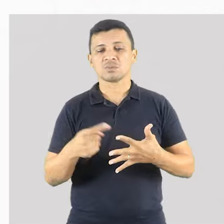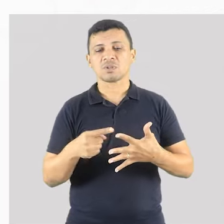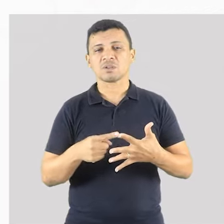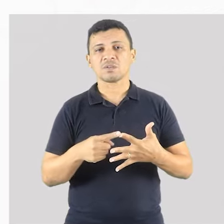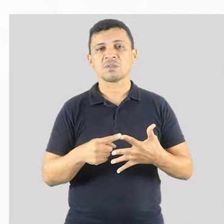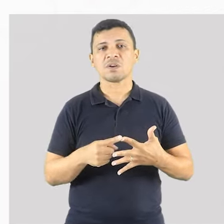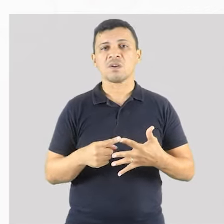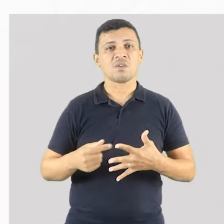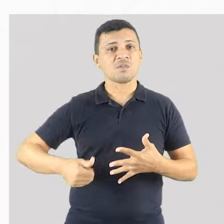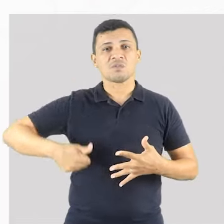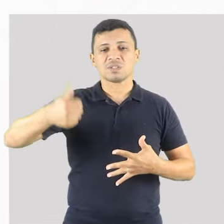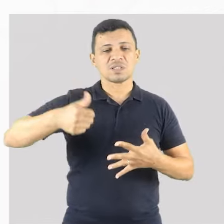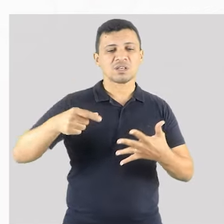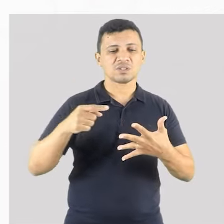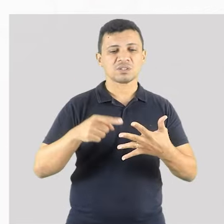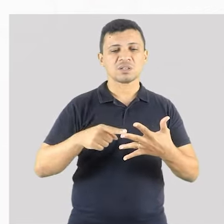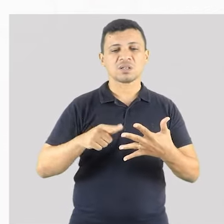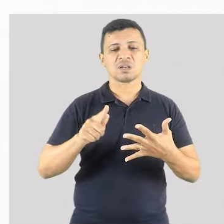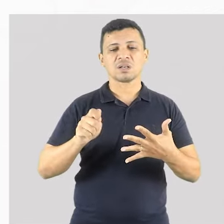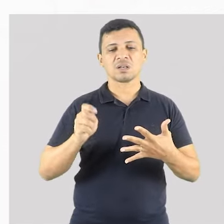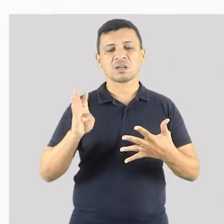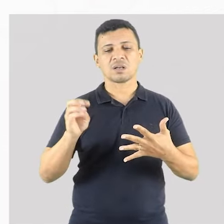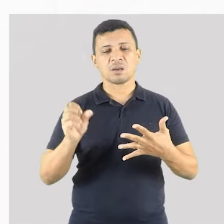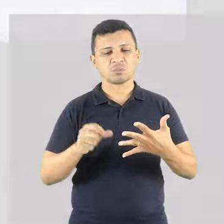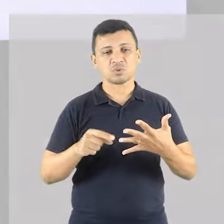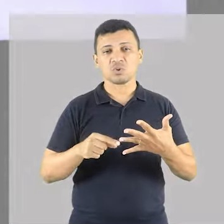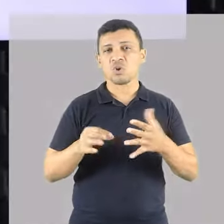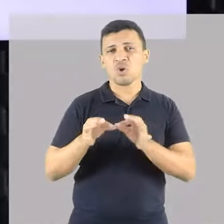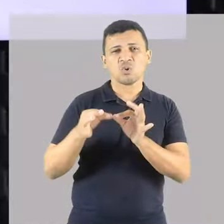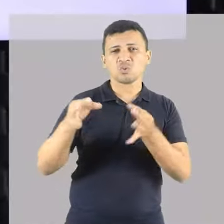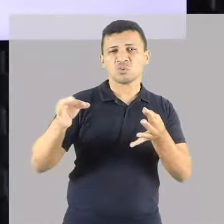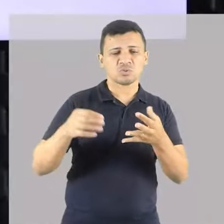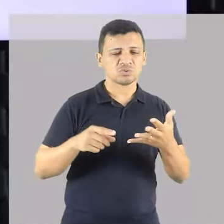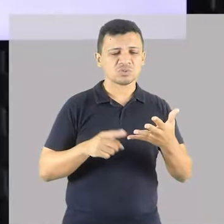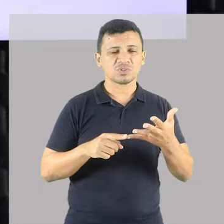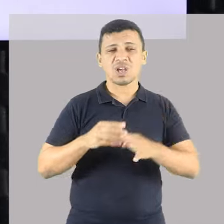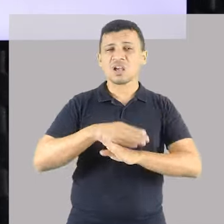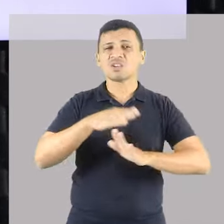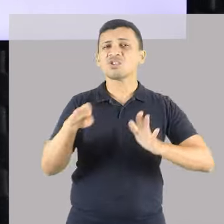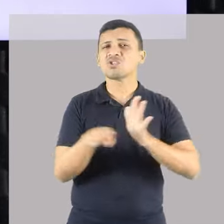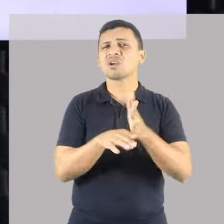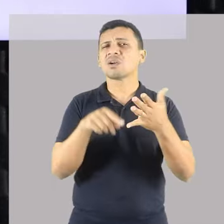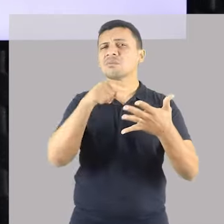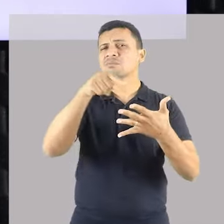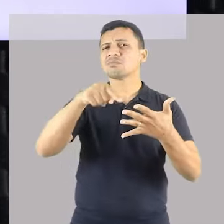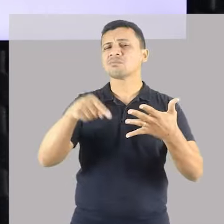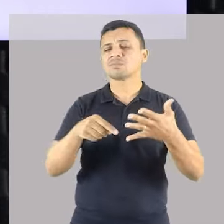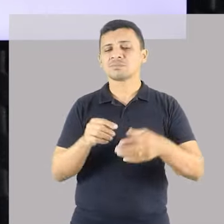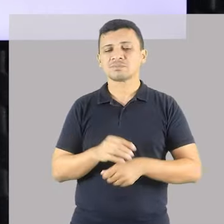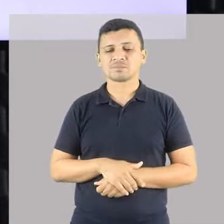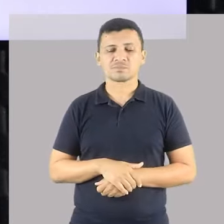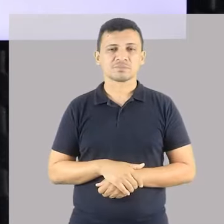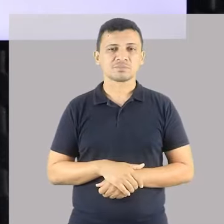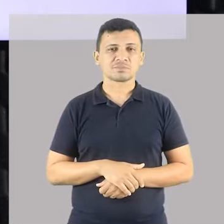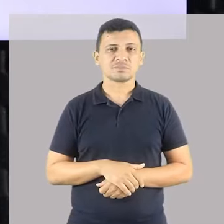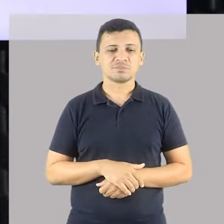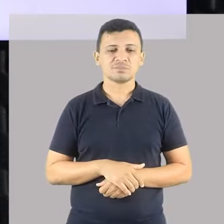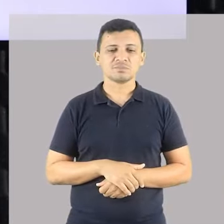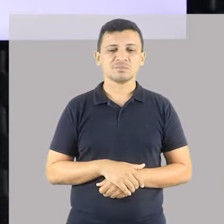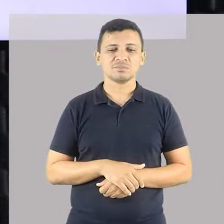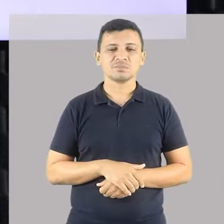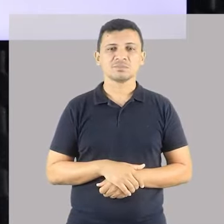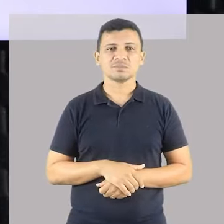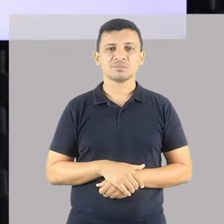Tais vantagens os garbos longe disso em geral na referência aqui quando ela ele coloca